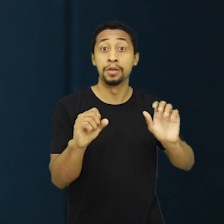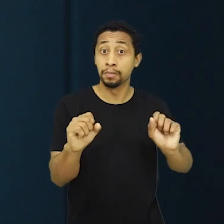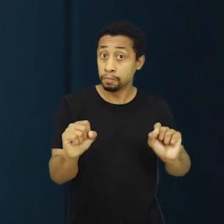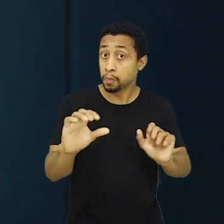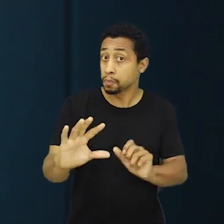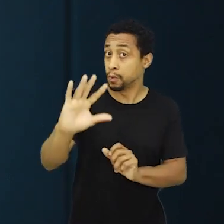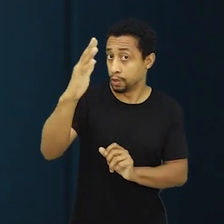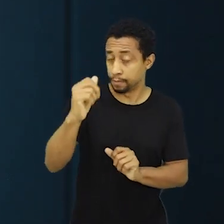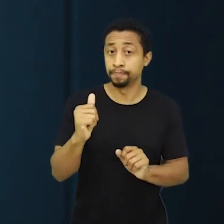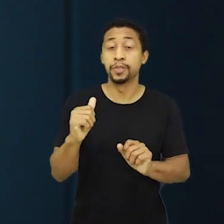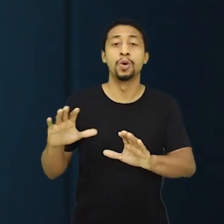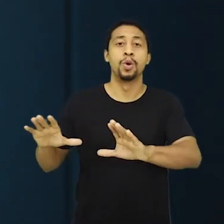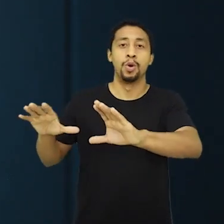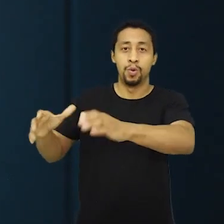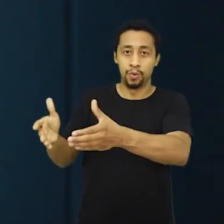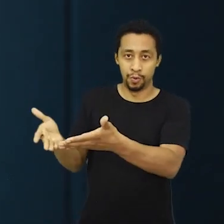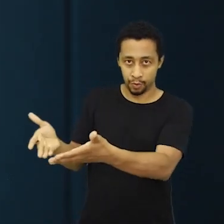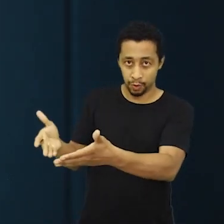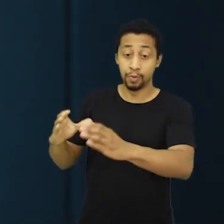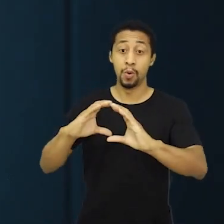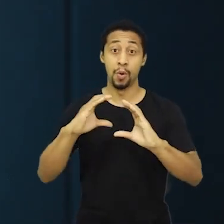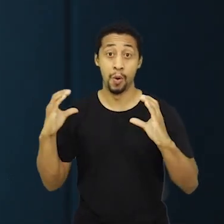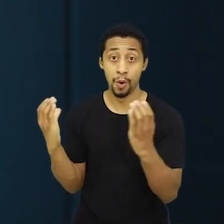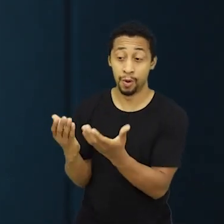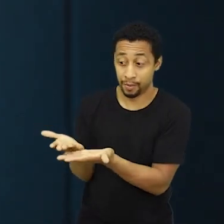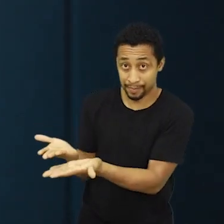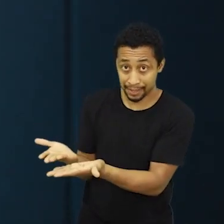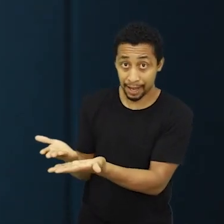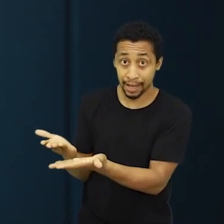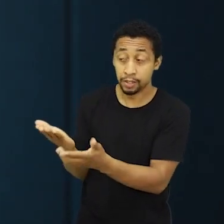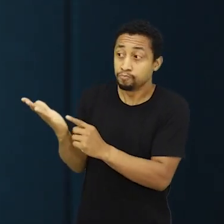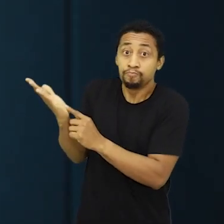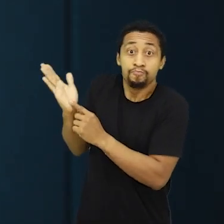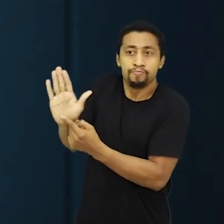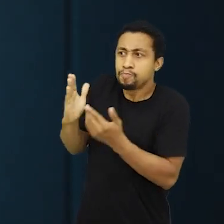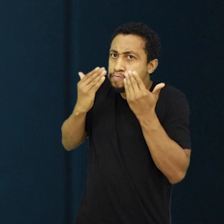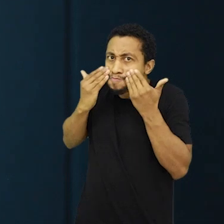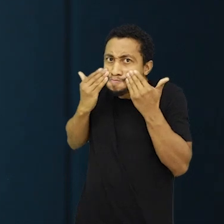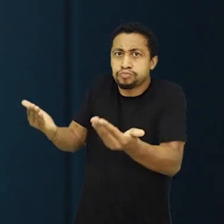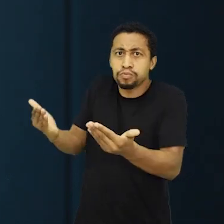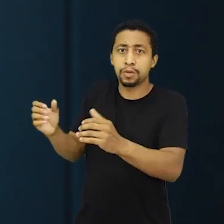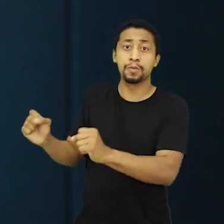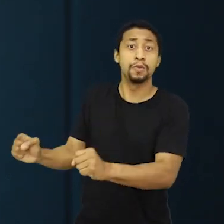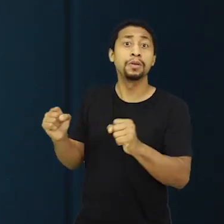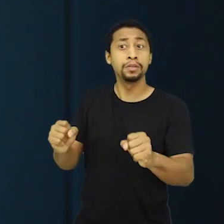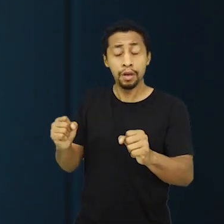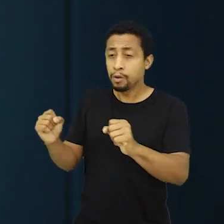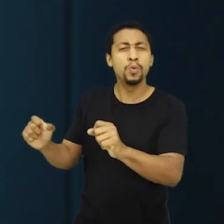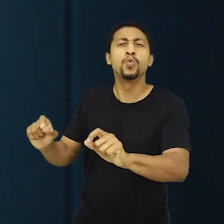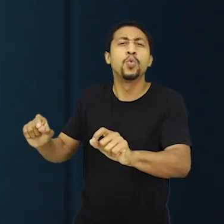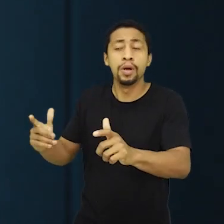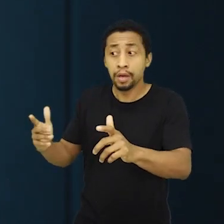juntamente com estes grupos, com essas comunidades, lançar luz sobre esse poder de transformação, esse